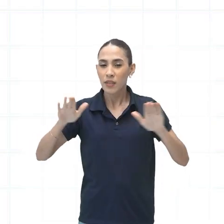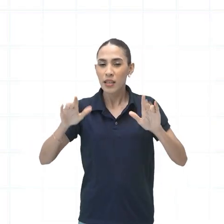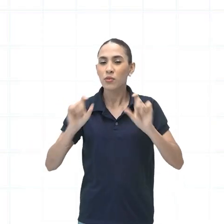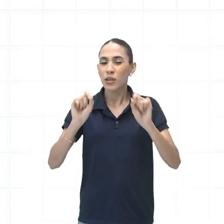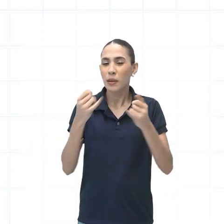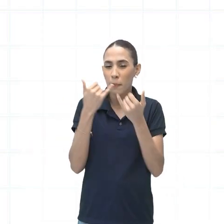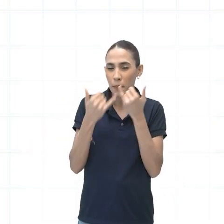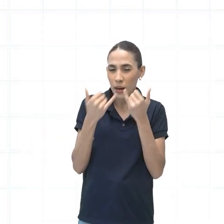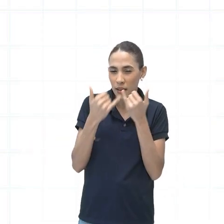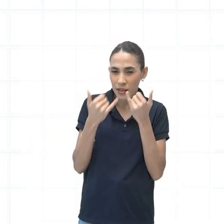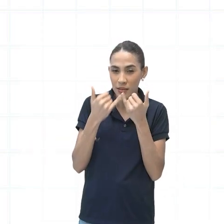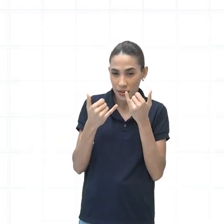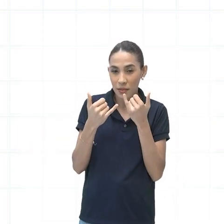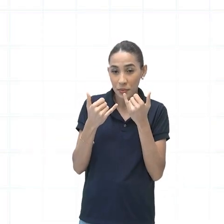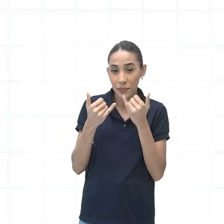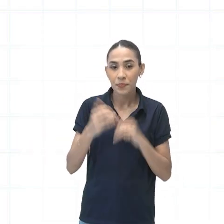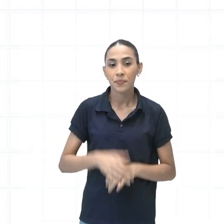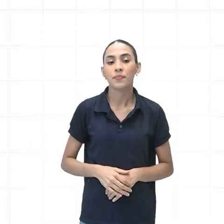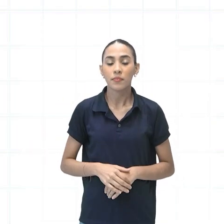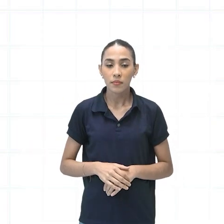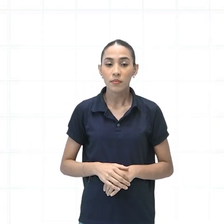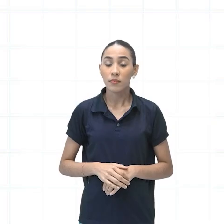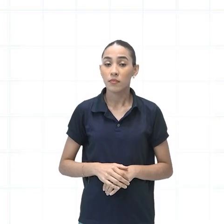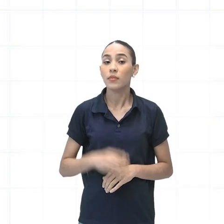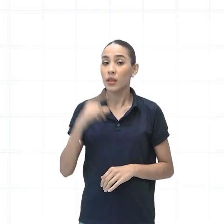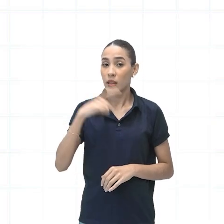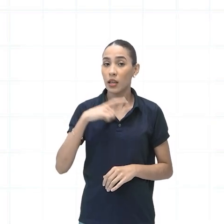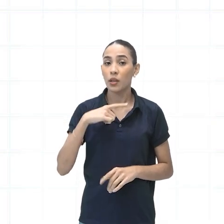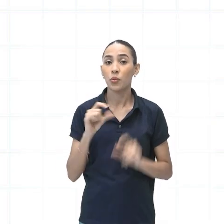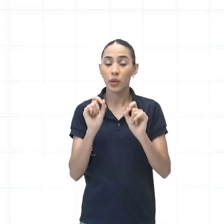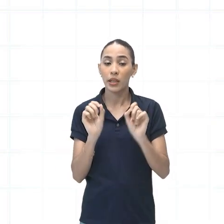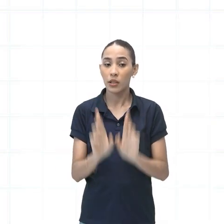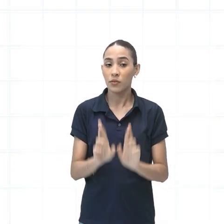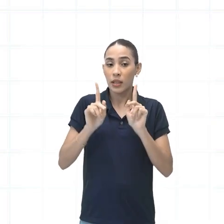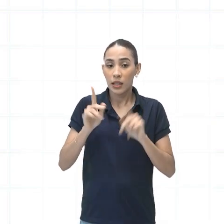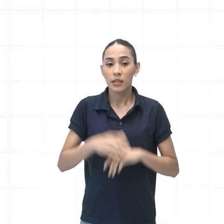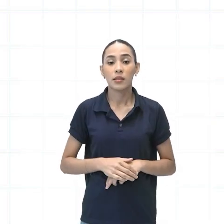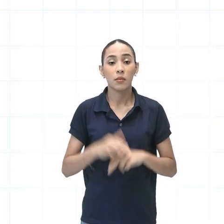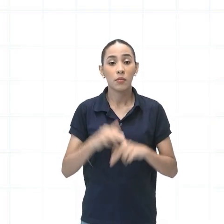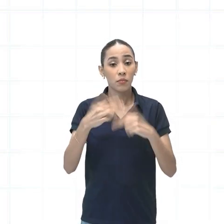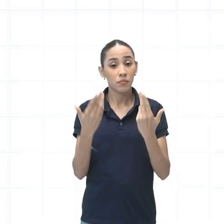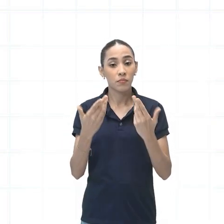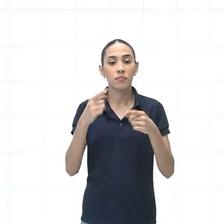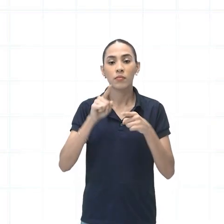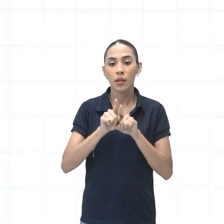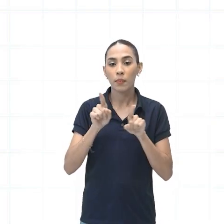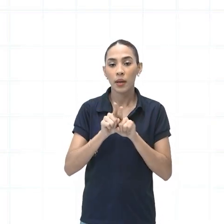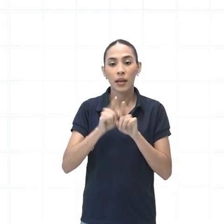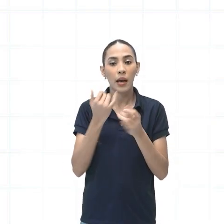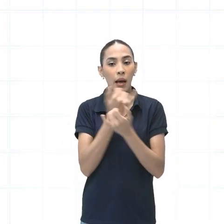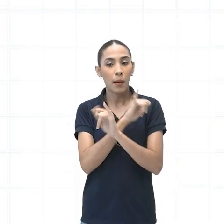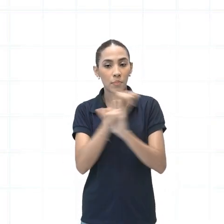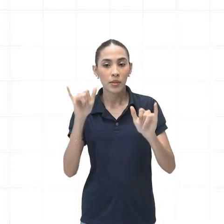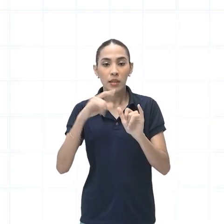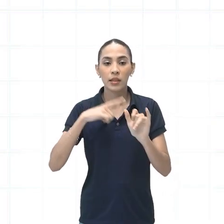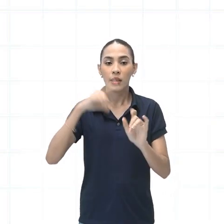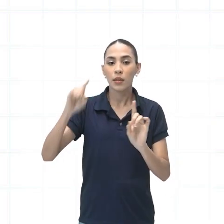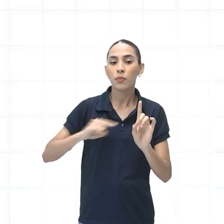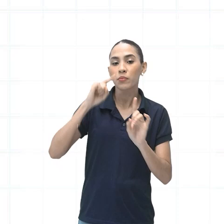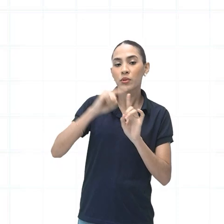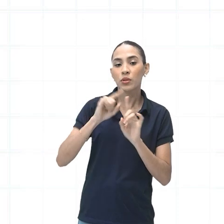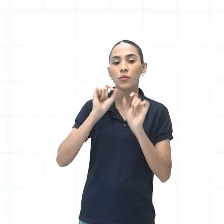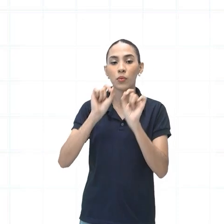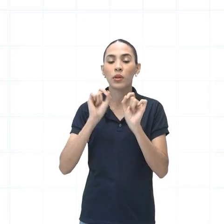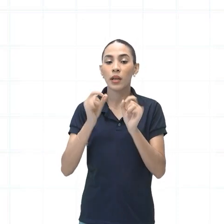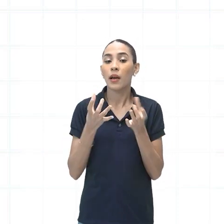vezes usados como sinônimos, eles se distinguem, pois, enquanto a publicidade tem como